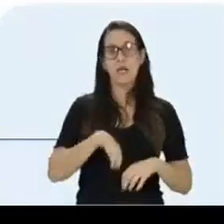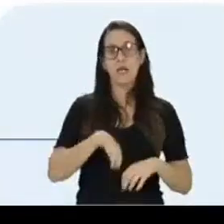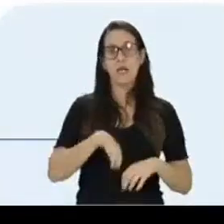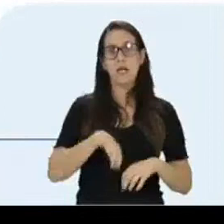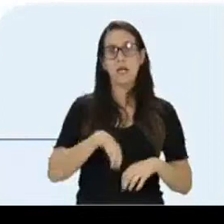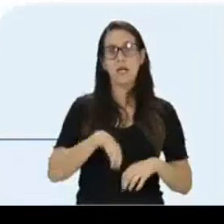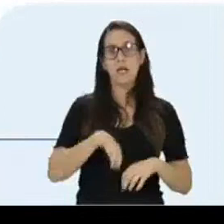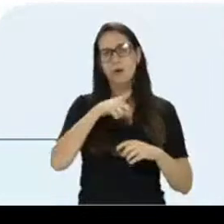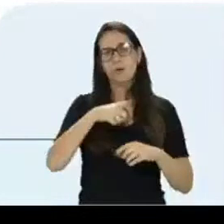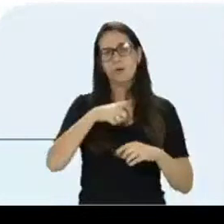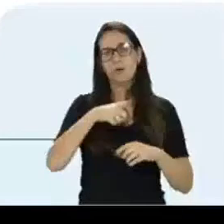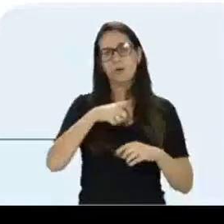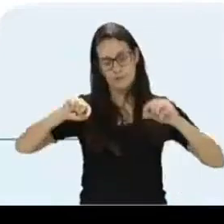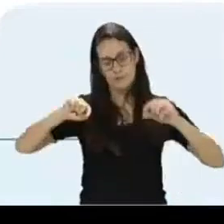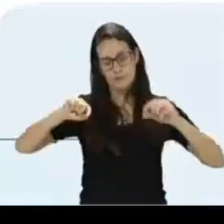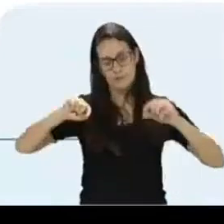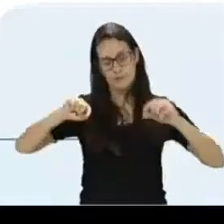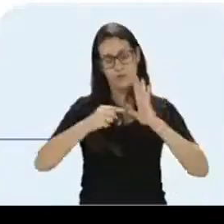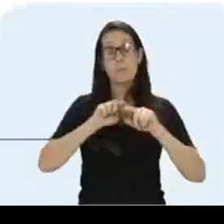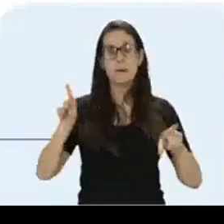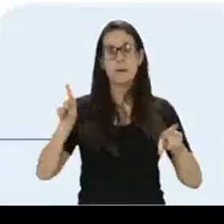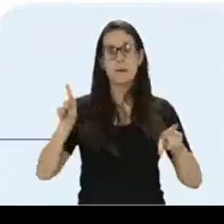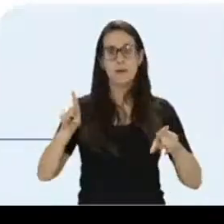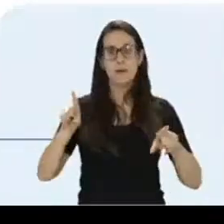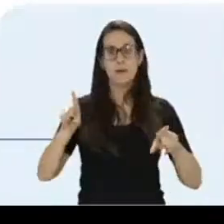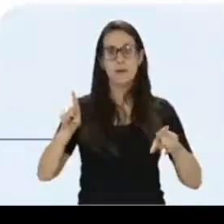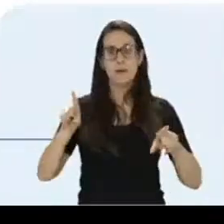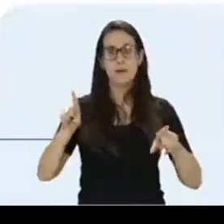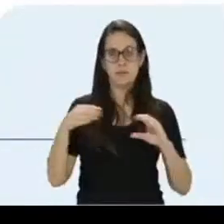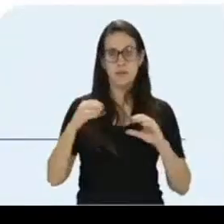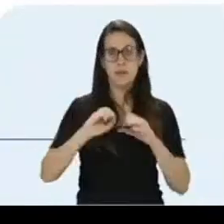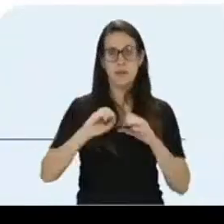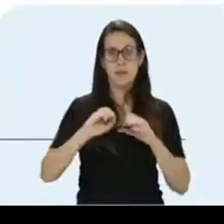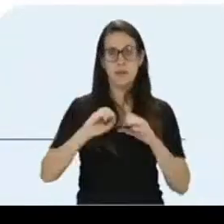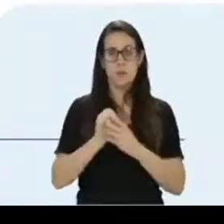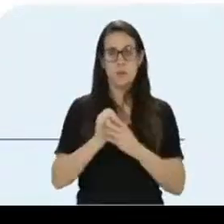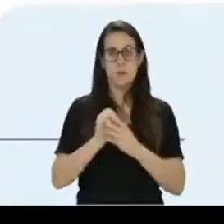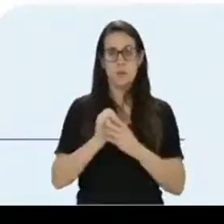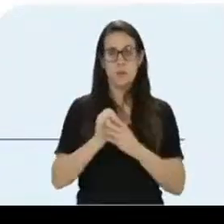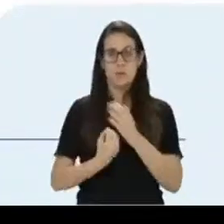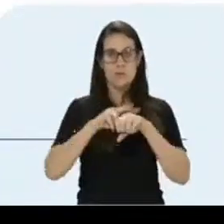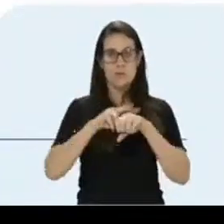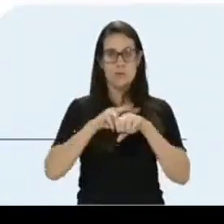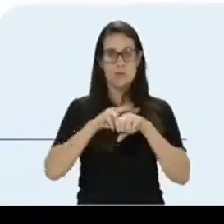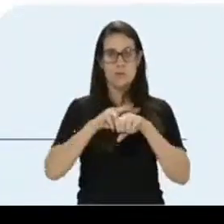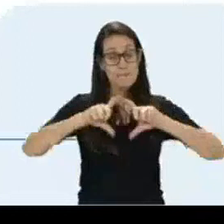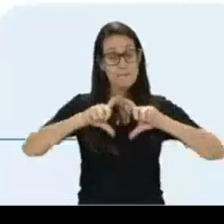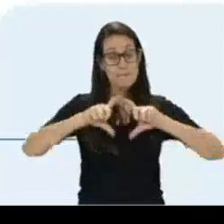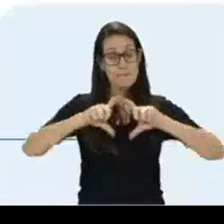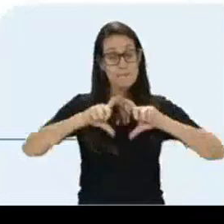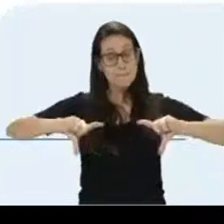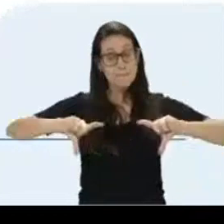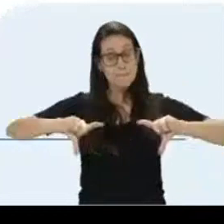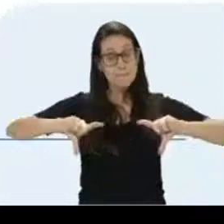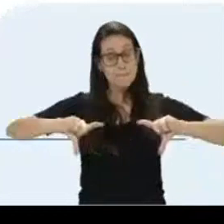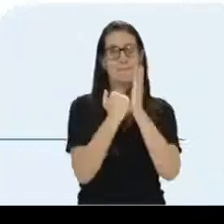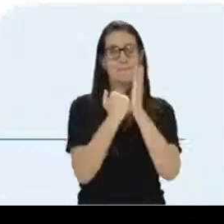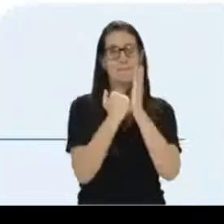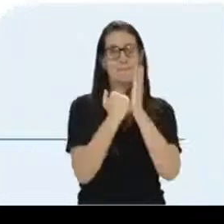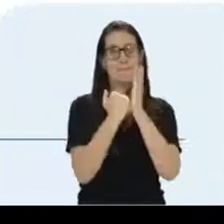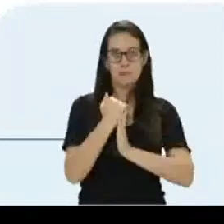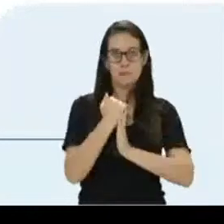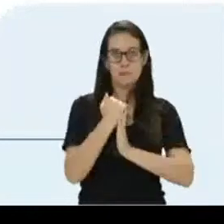reserva. Porém, nos vegetais, esse vacúolo ele ocupa um grande espaço do volume citoplasmático. Então, nós vamos observar na